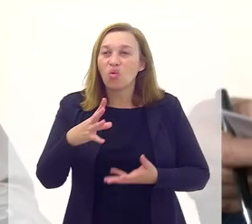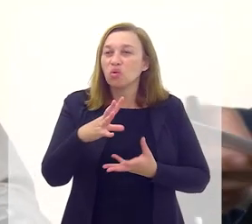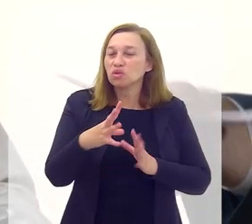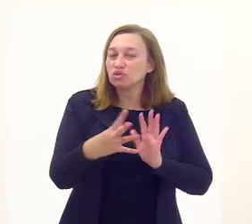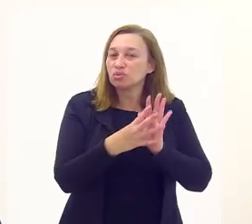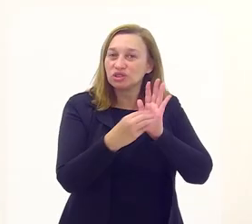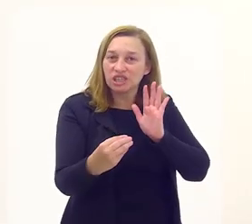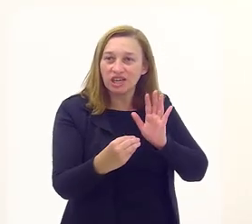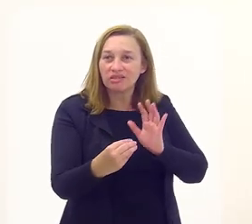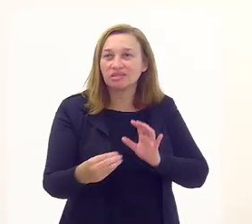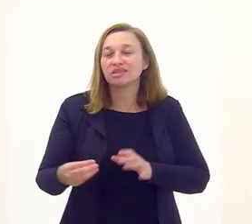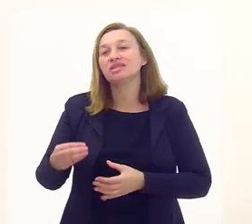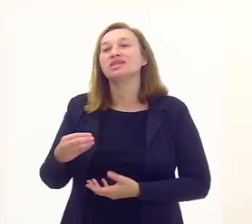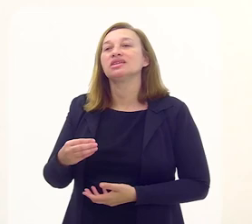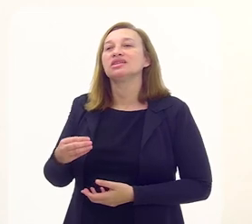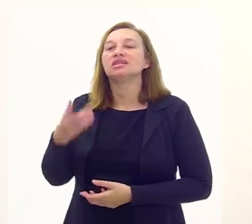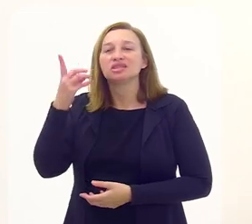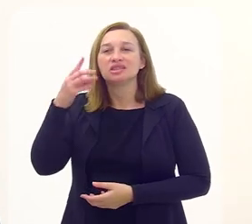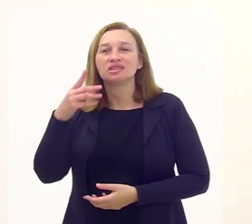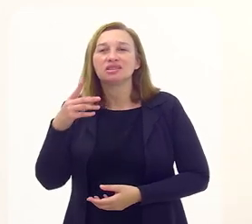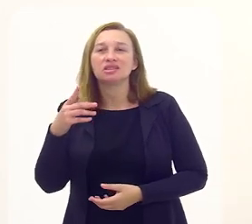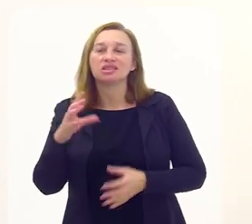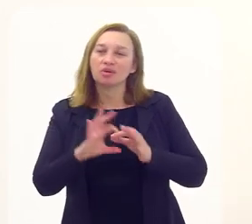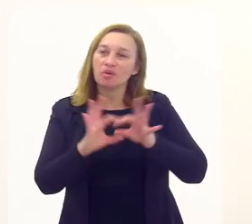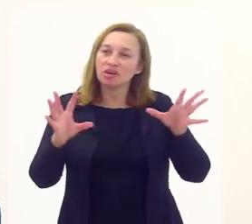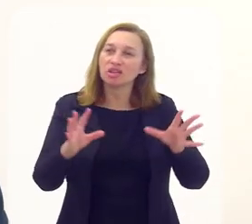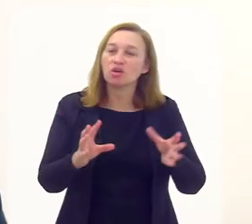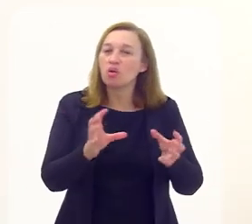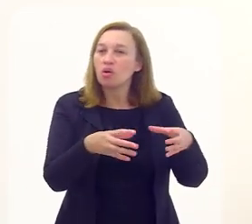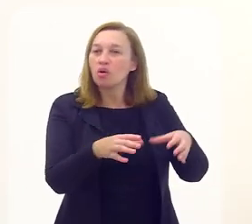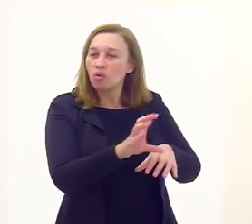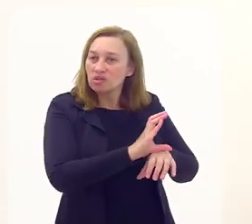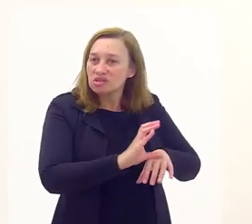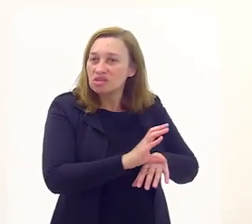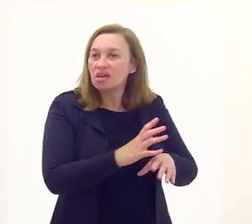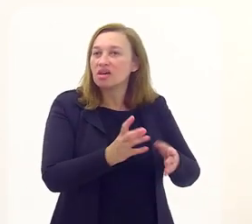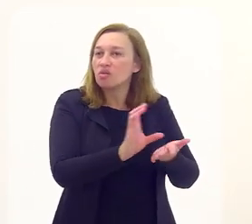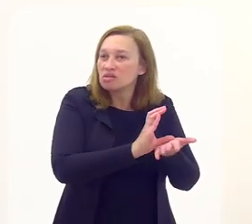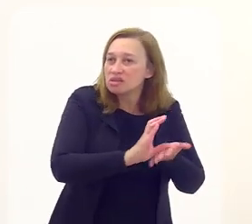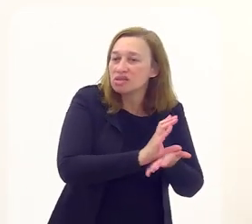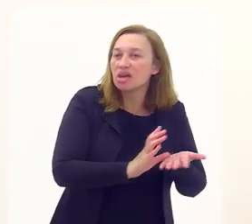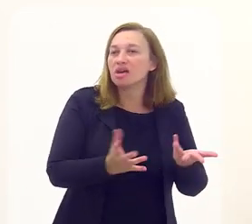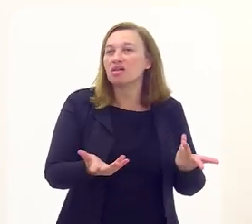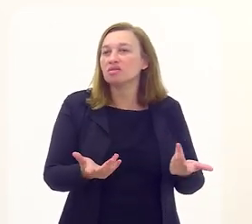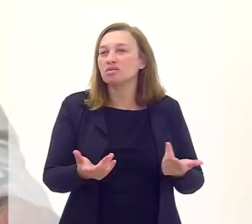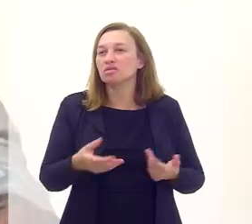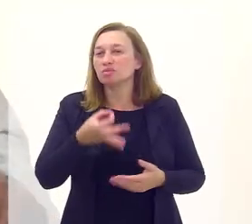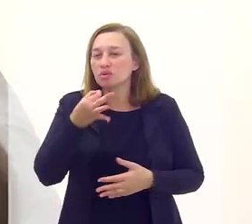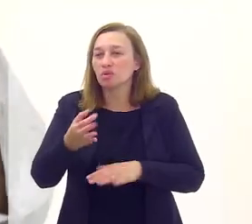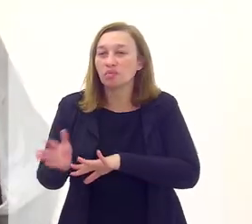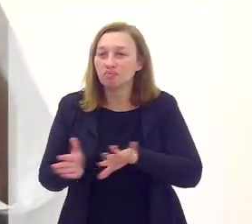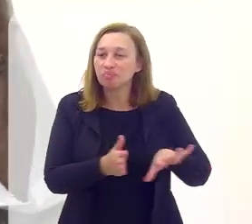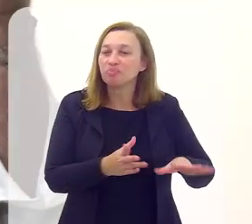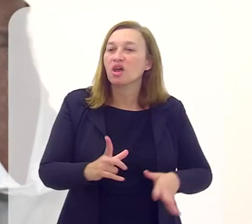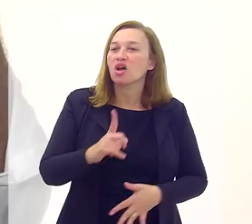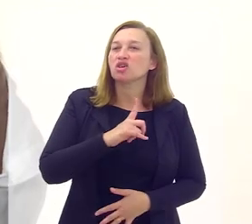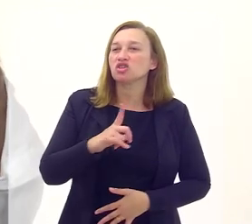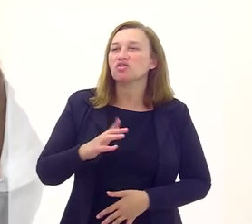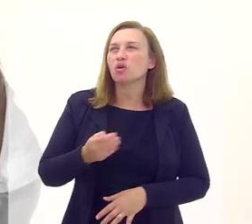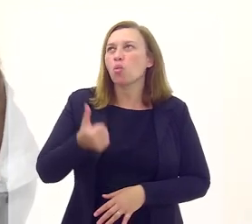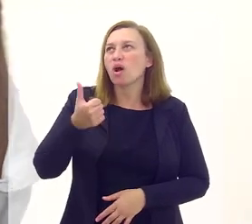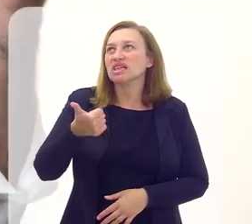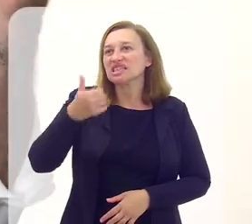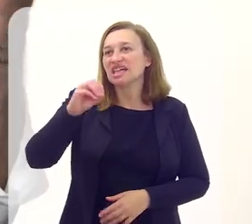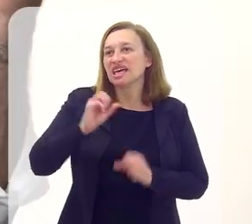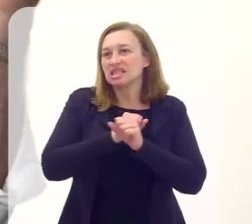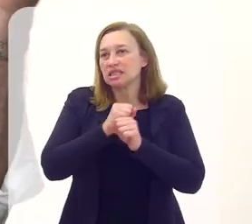os modelos de democracia participativa, conselhos, audiências, comissões. Vamos lá. Olha, eu tive